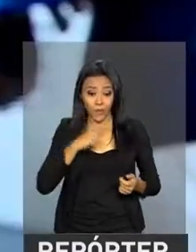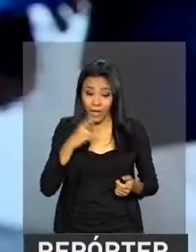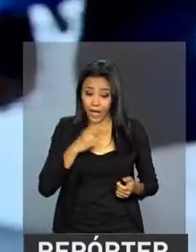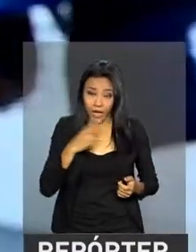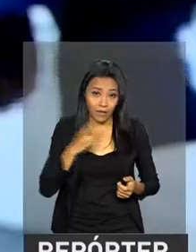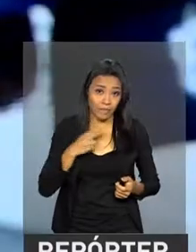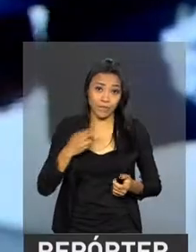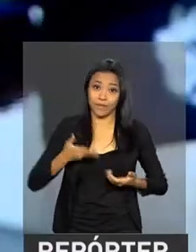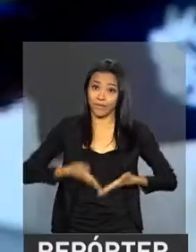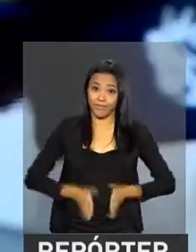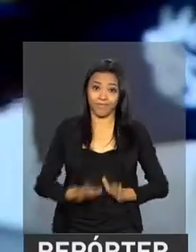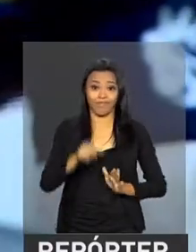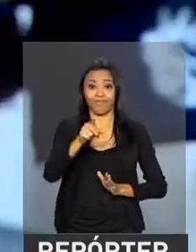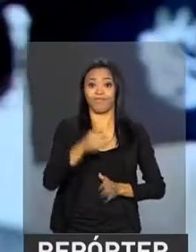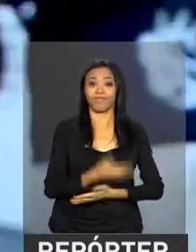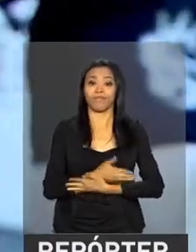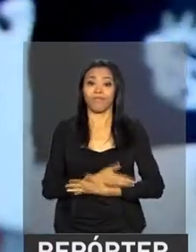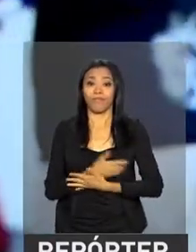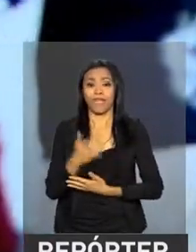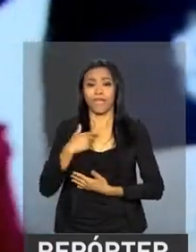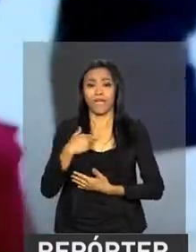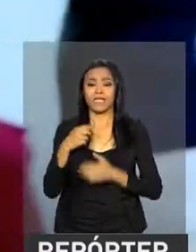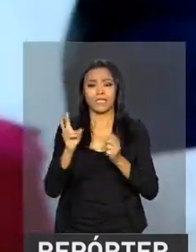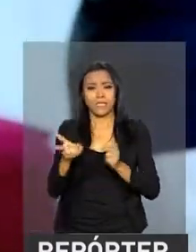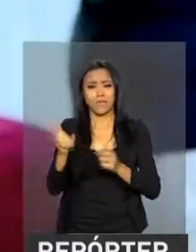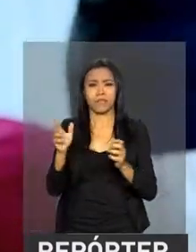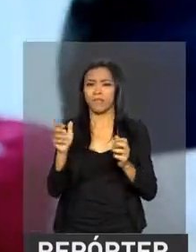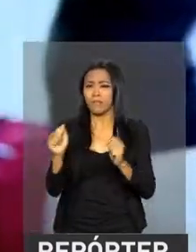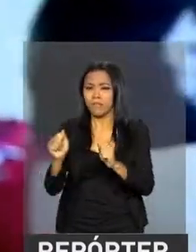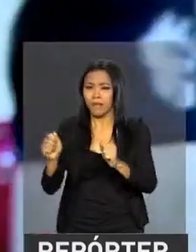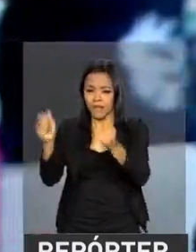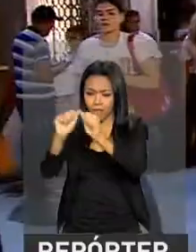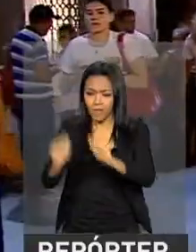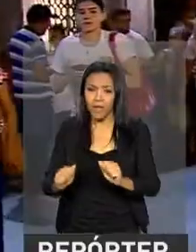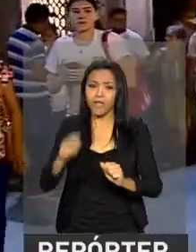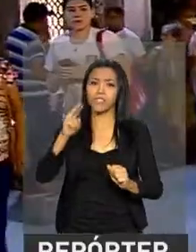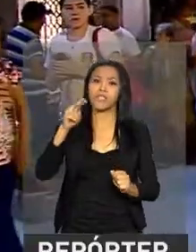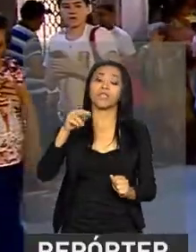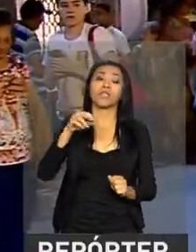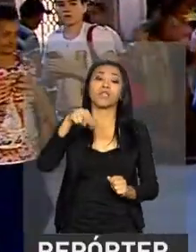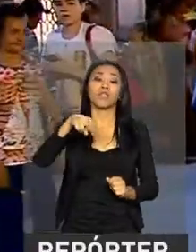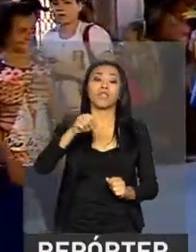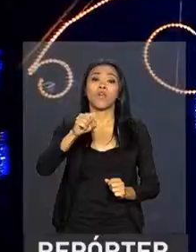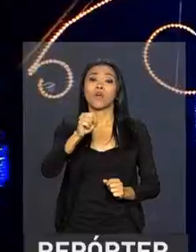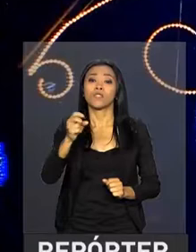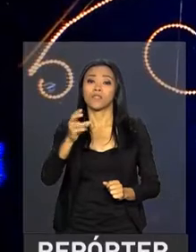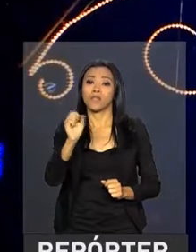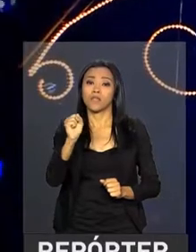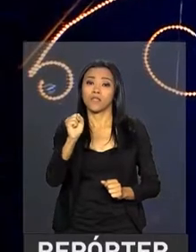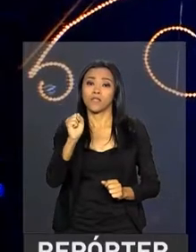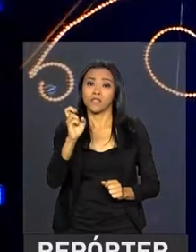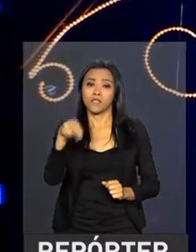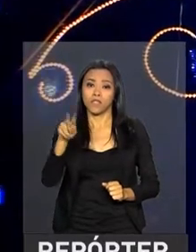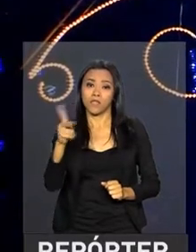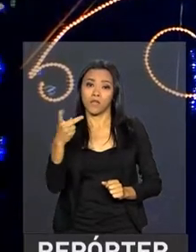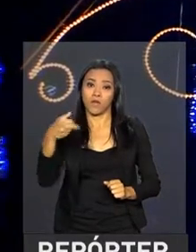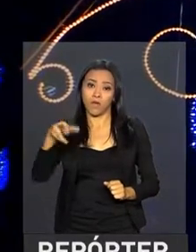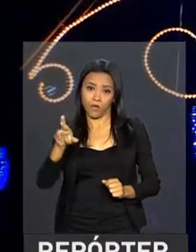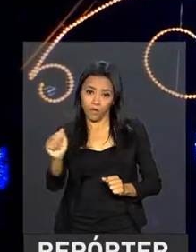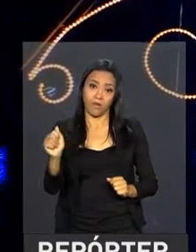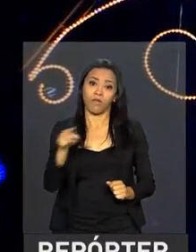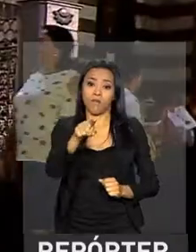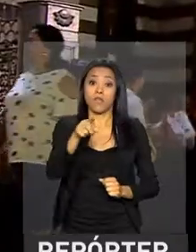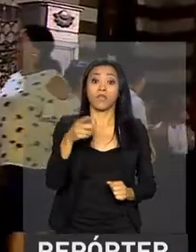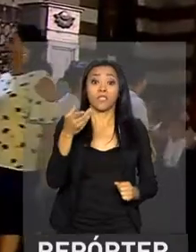pressas. E todo tempo eu me pegando com Nossa Senhora, e hoje a prova viva está aqui. E todo ano é assim. Quando chega a época do Círio